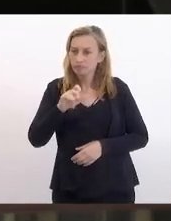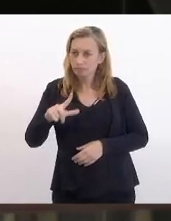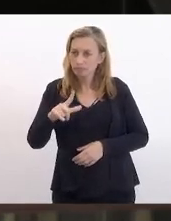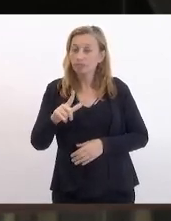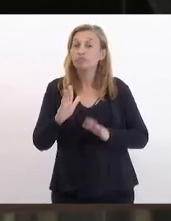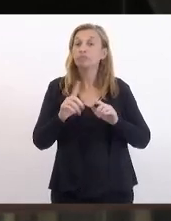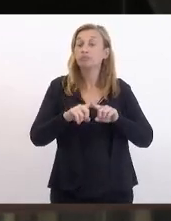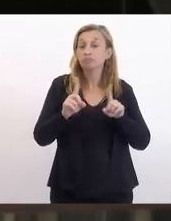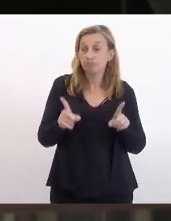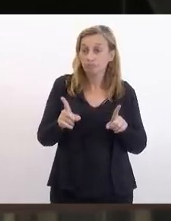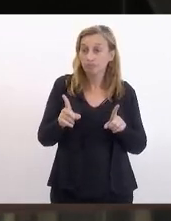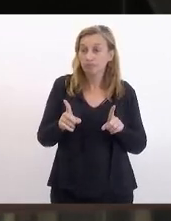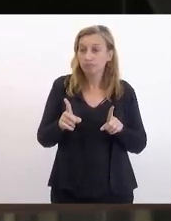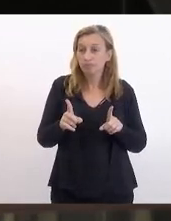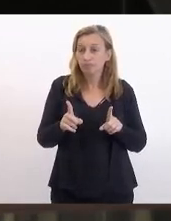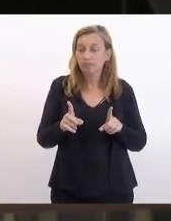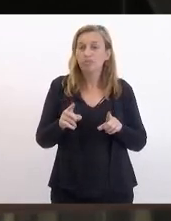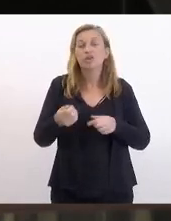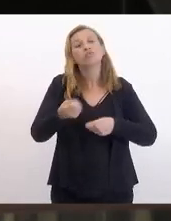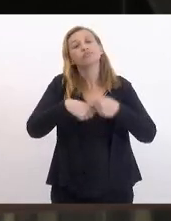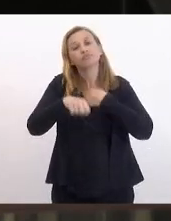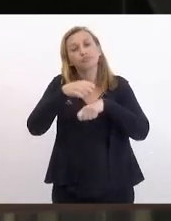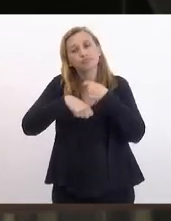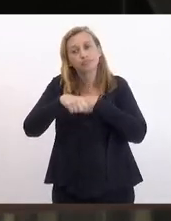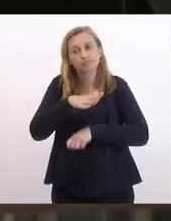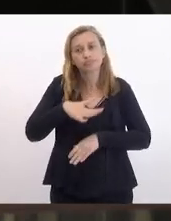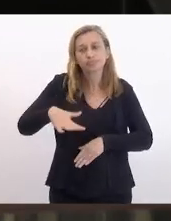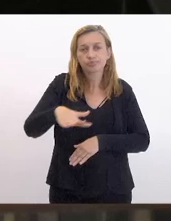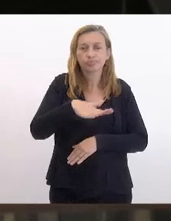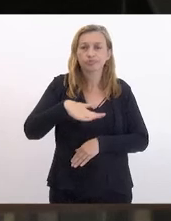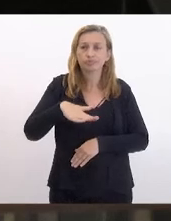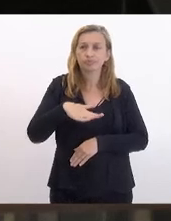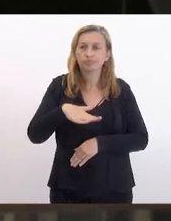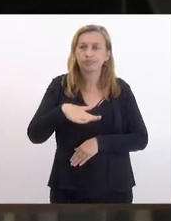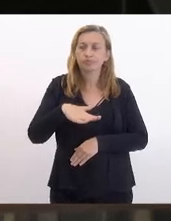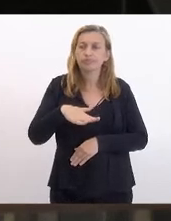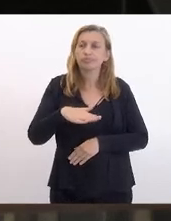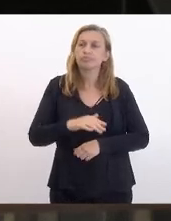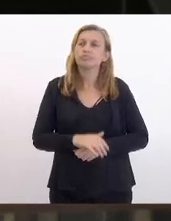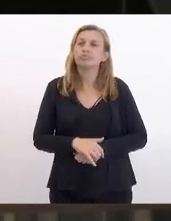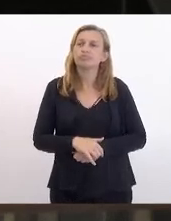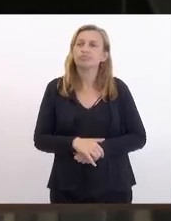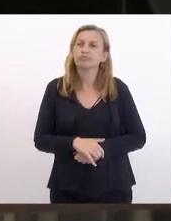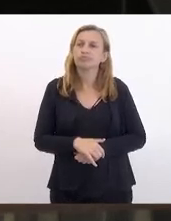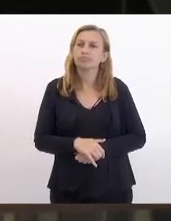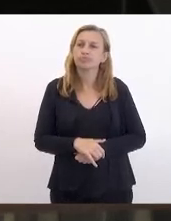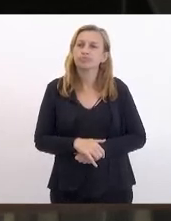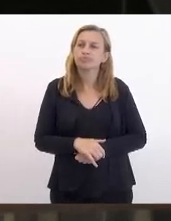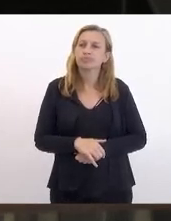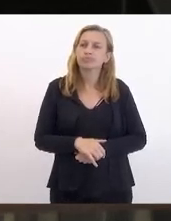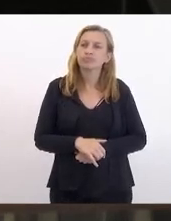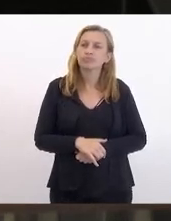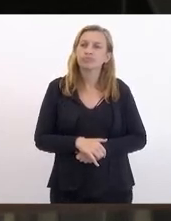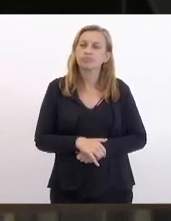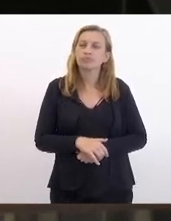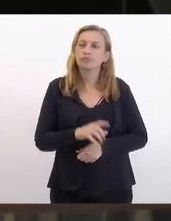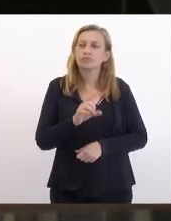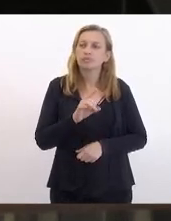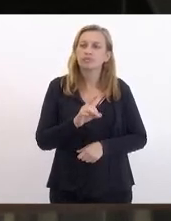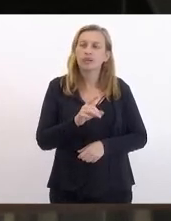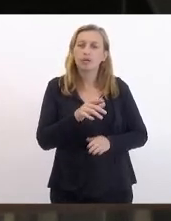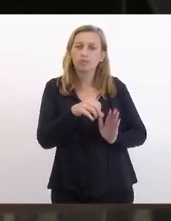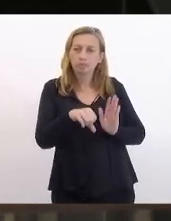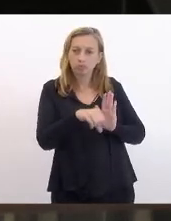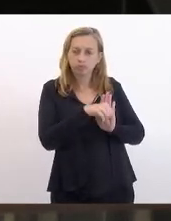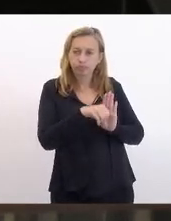porém no âmbito administrativo lhe foram imputados a pena capital